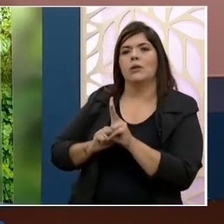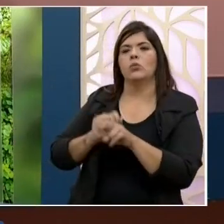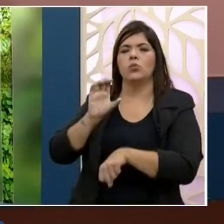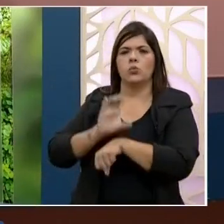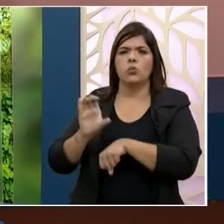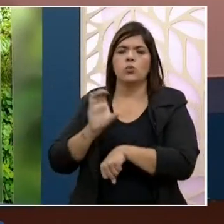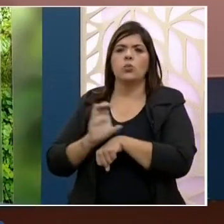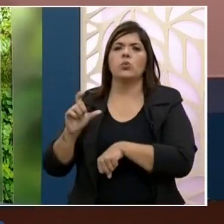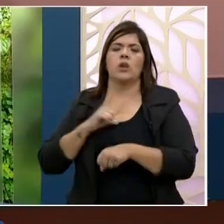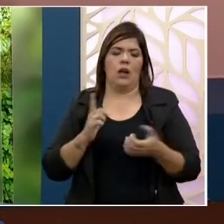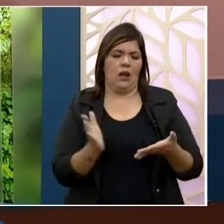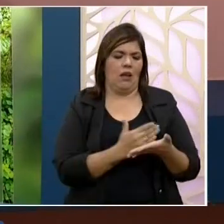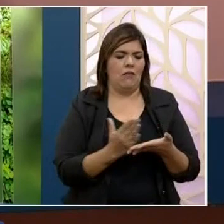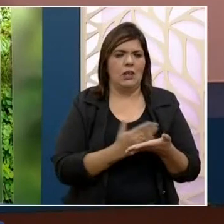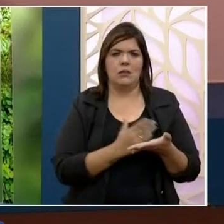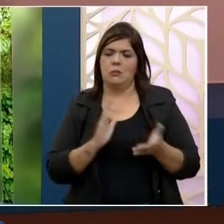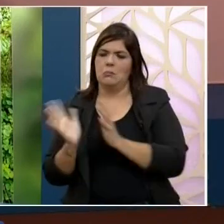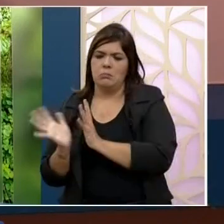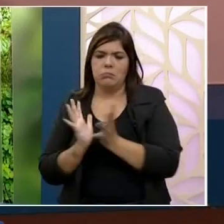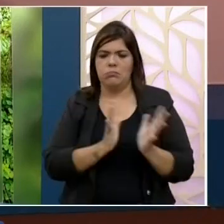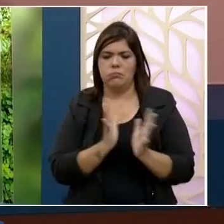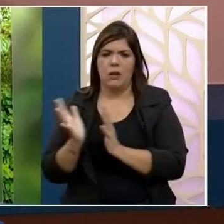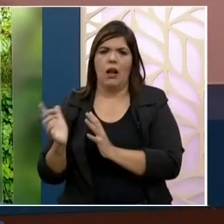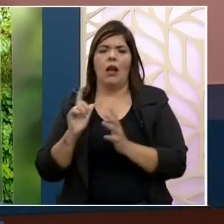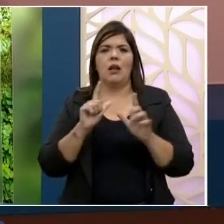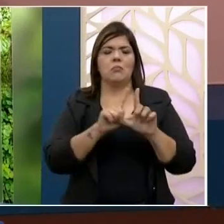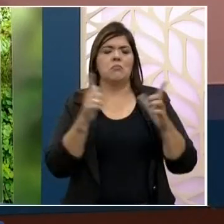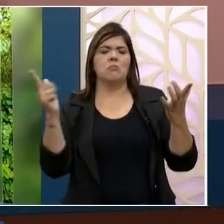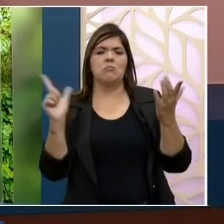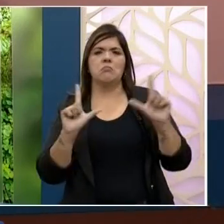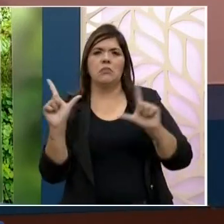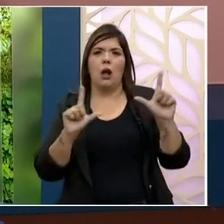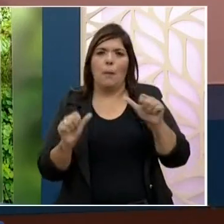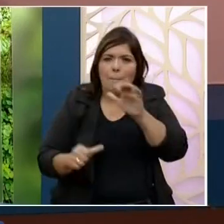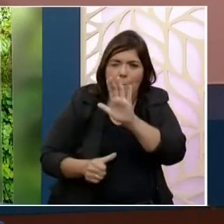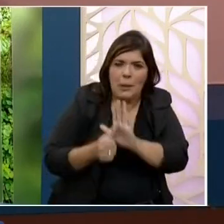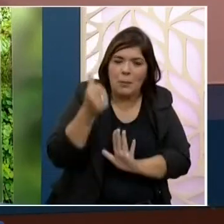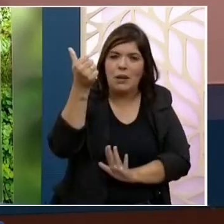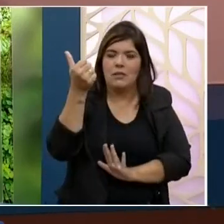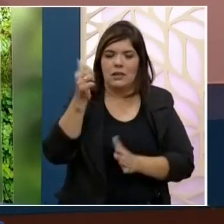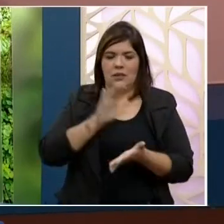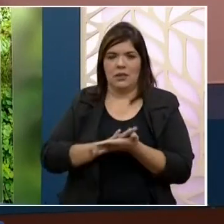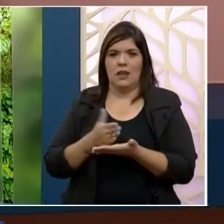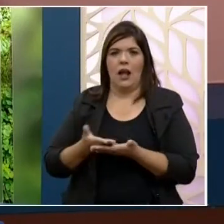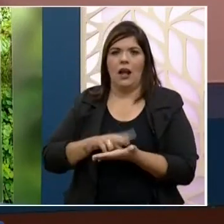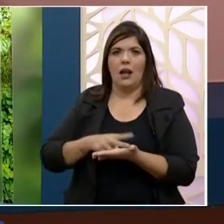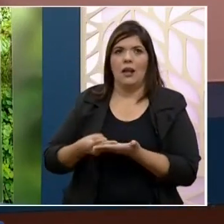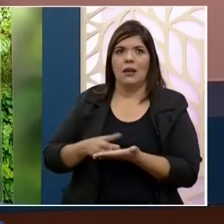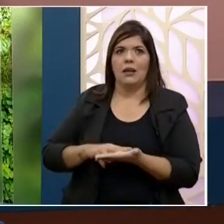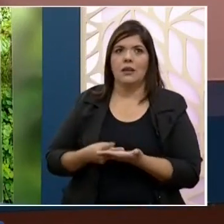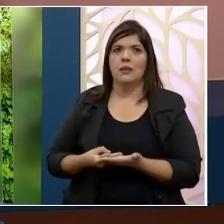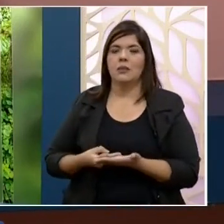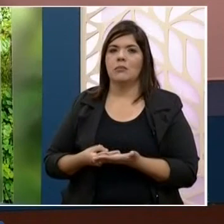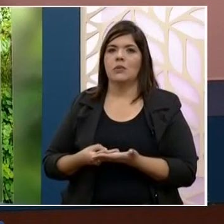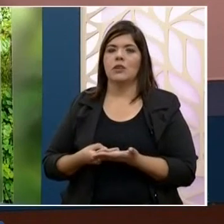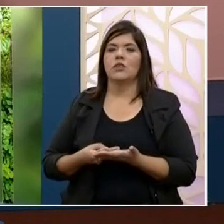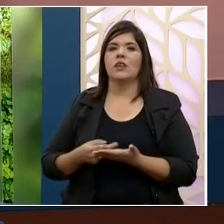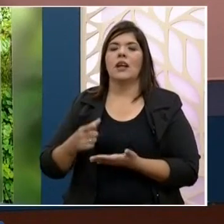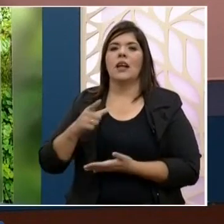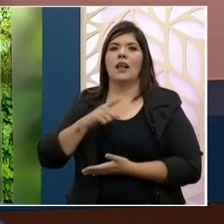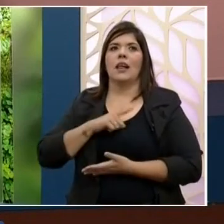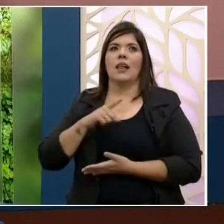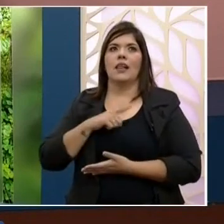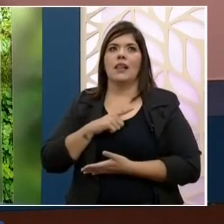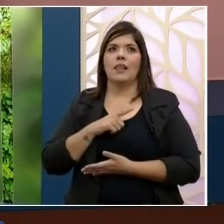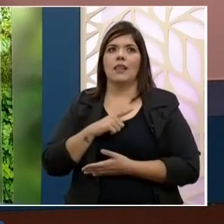as revistas, jornal, televisão. Minha primeira tradução mesmo, né? Pegando a técnica de traduzir, foi uma língua